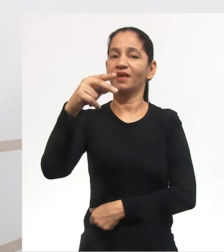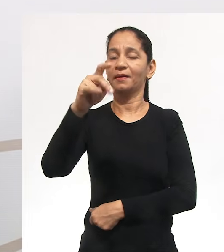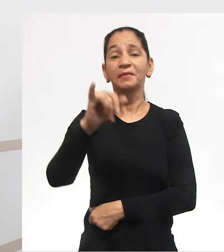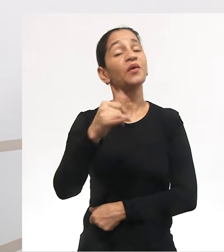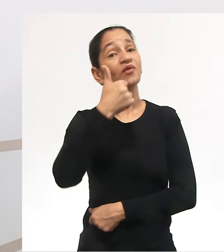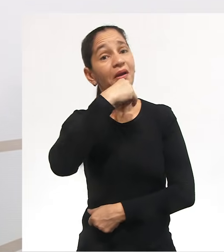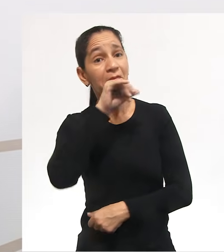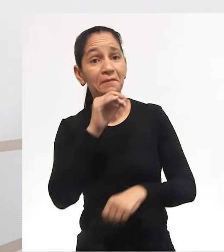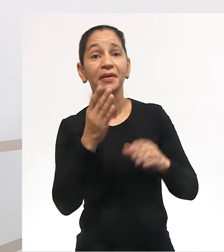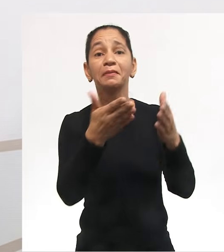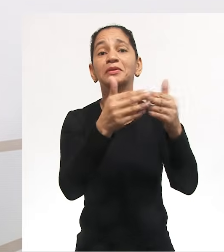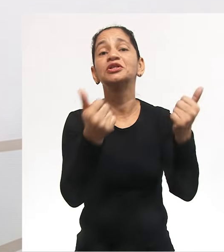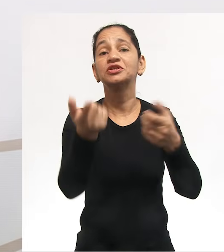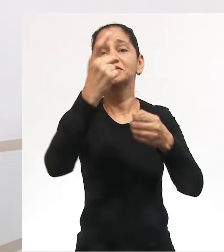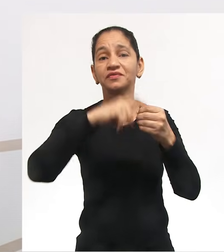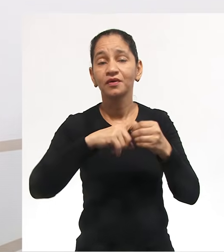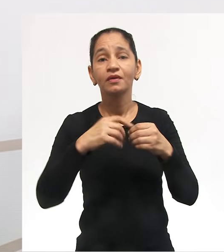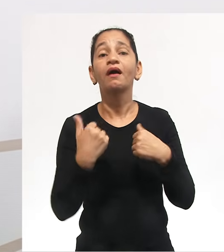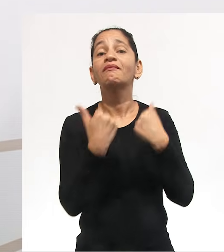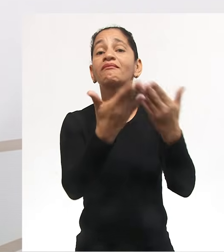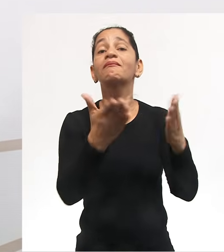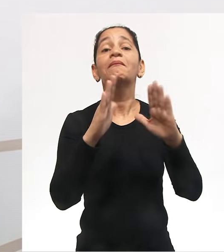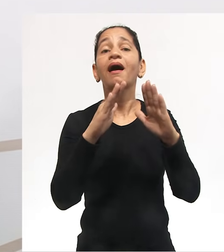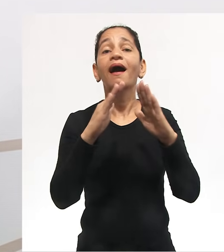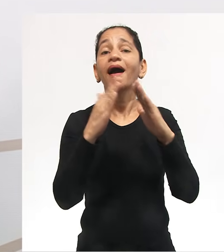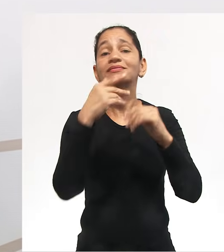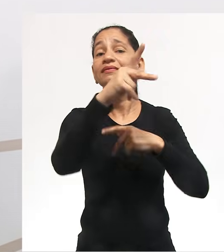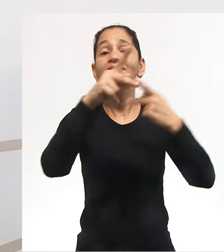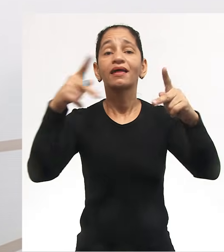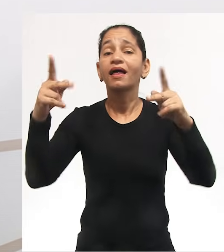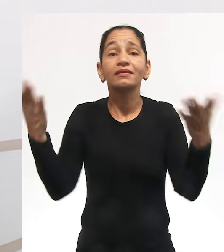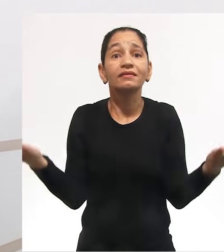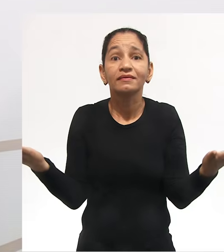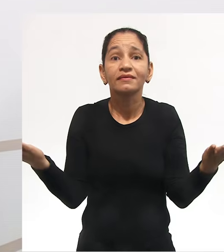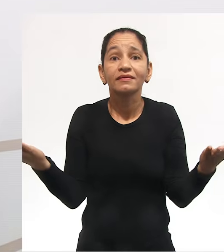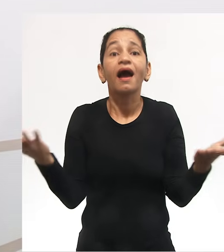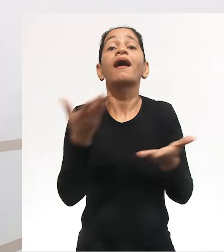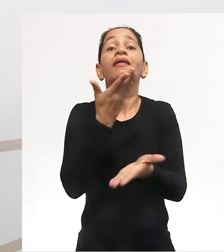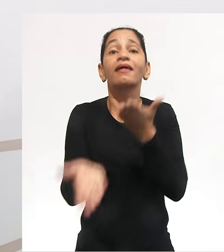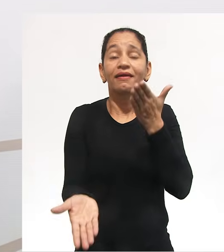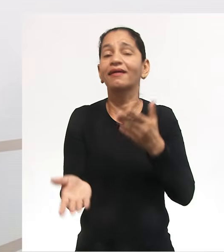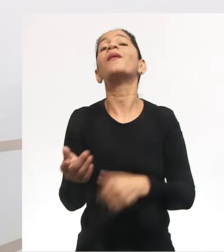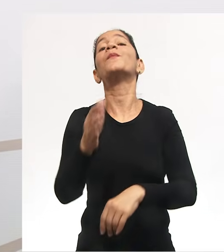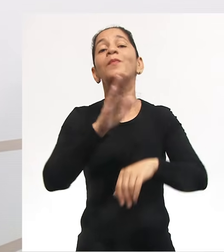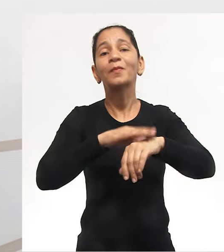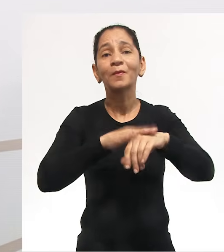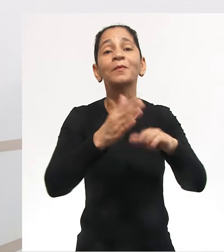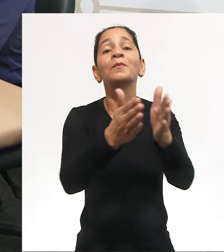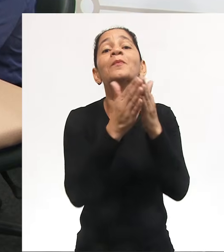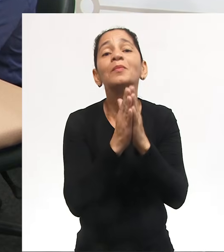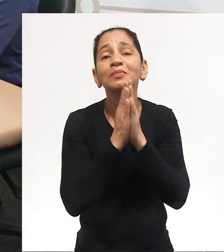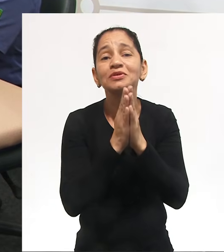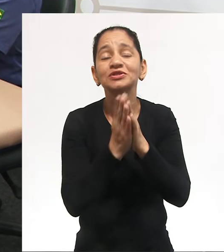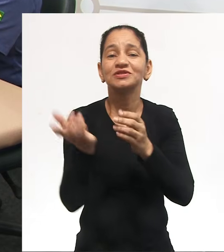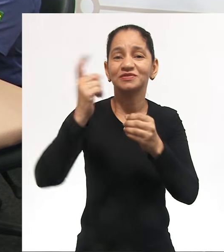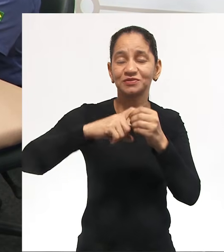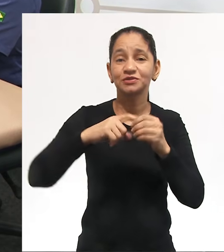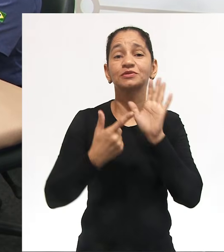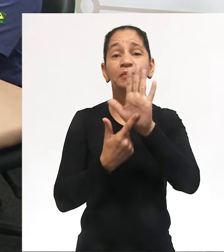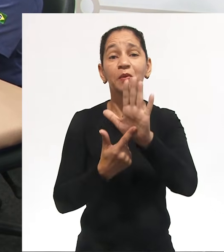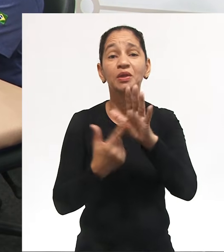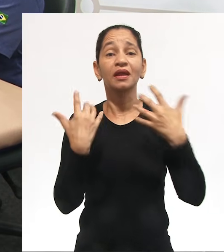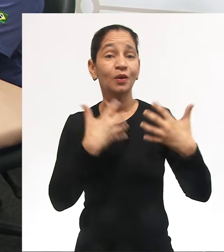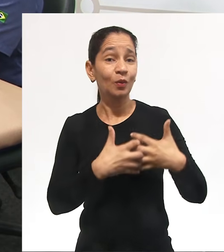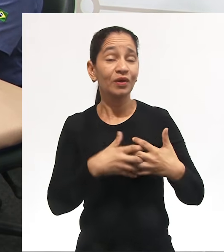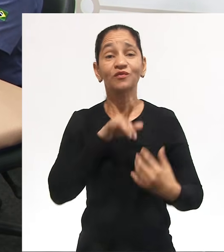bem feliz, e as mães, eu falei para as mães, né, pedi os quadros, porque a gente entregou os quadros no final do Aí agora encerramento tá das pedindo atividades. de volta. Aí olha,